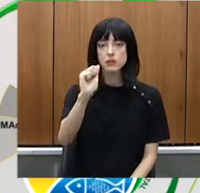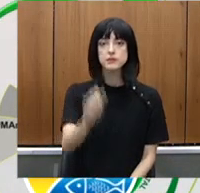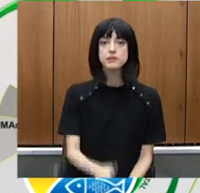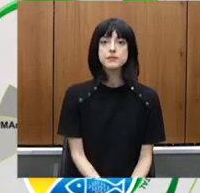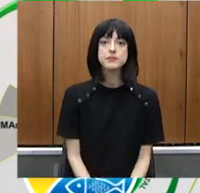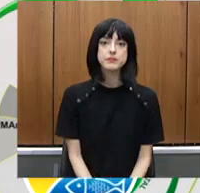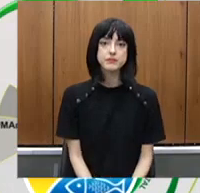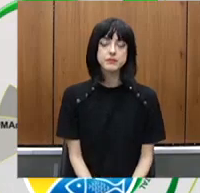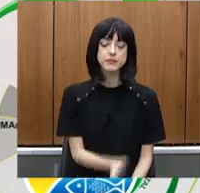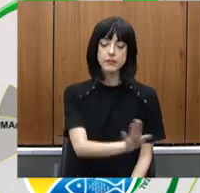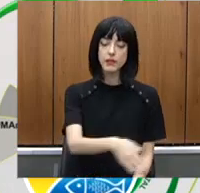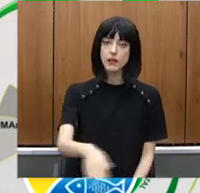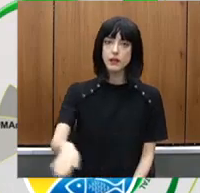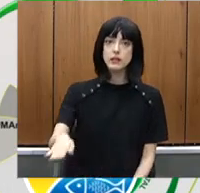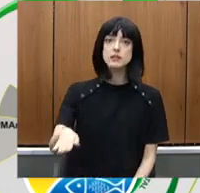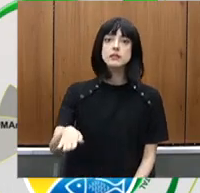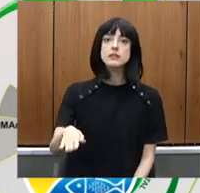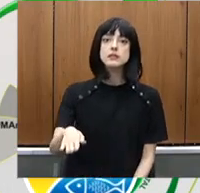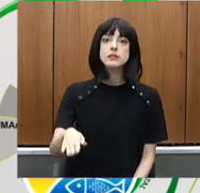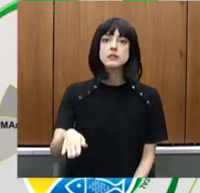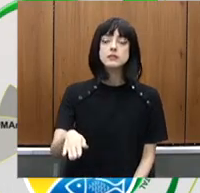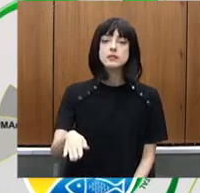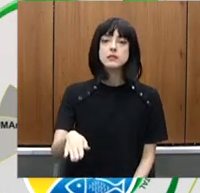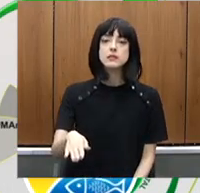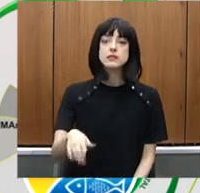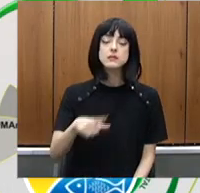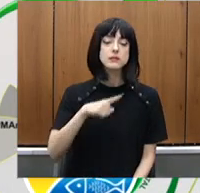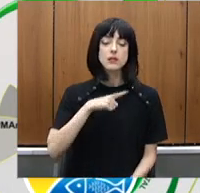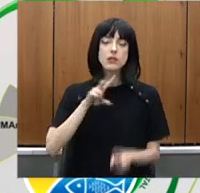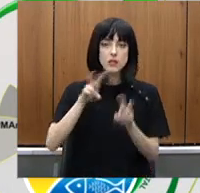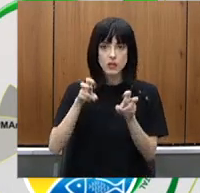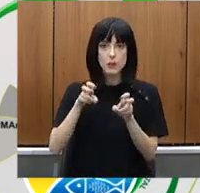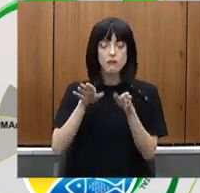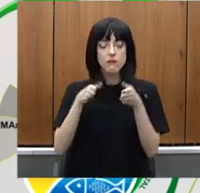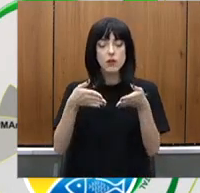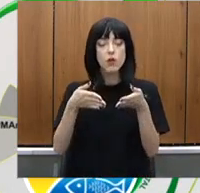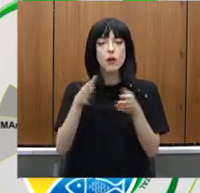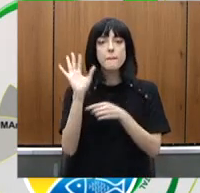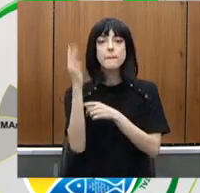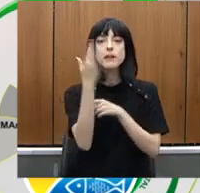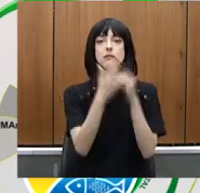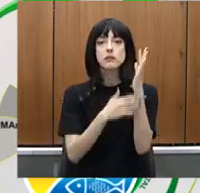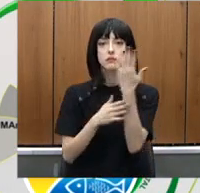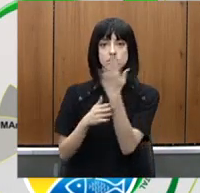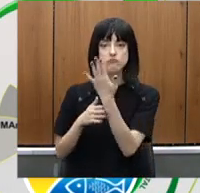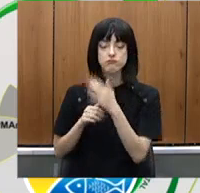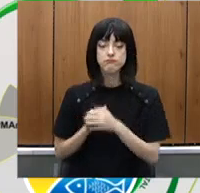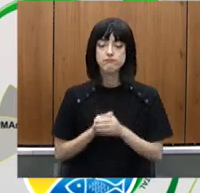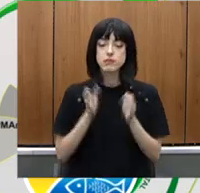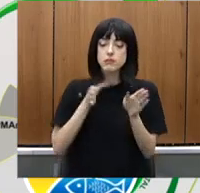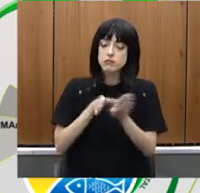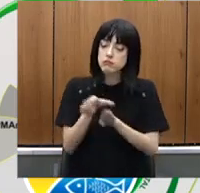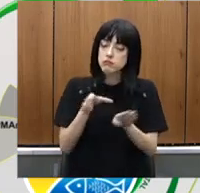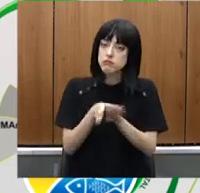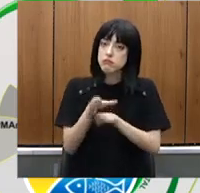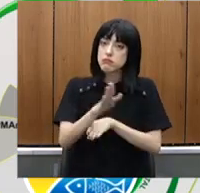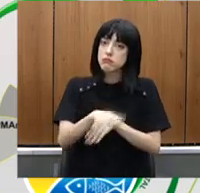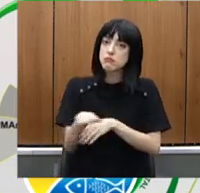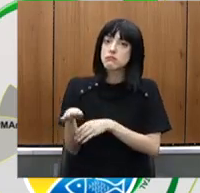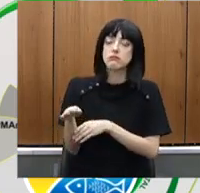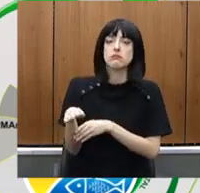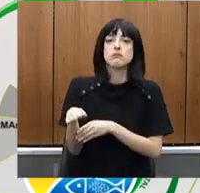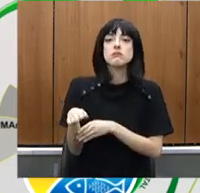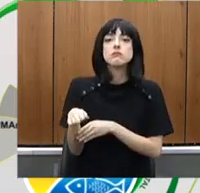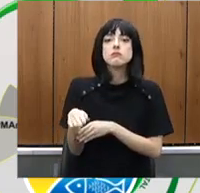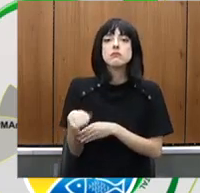elas são ali instruídas orientadas e só nesse ano de 2022